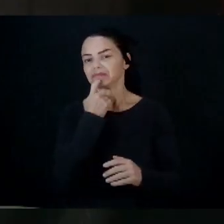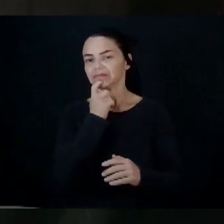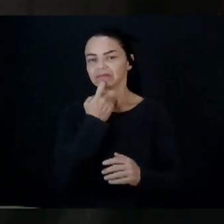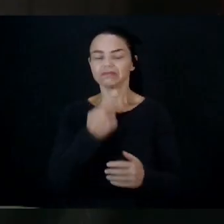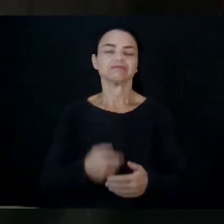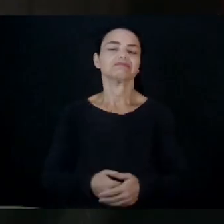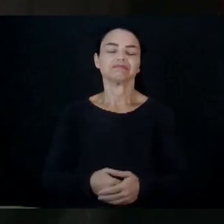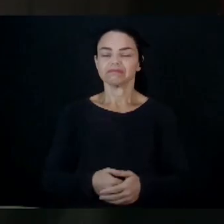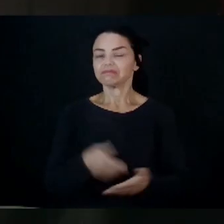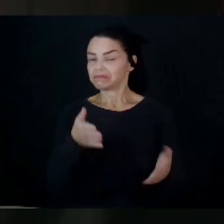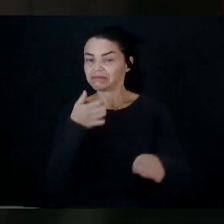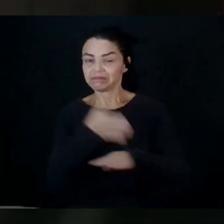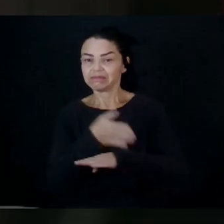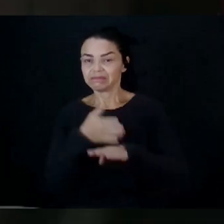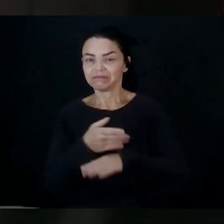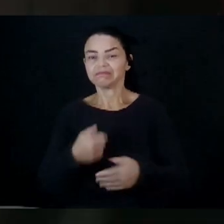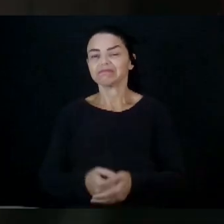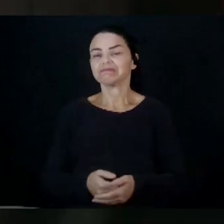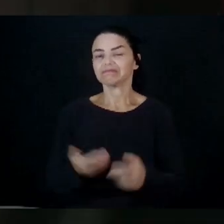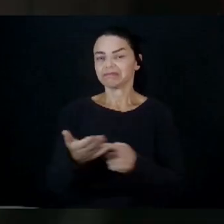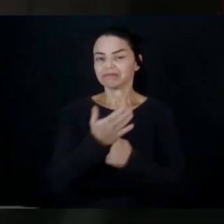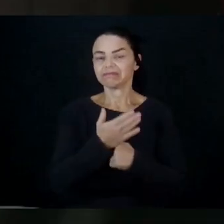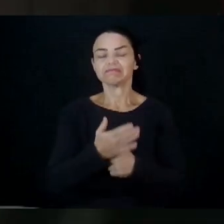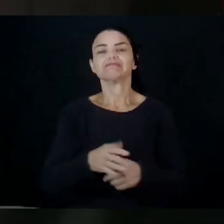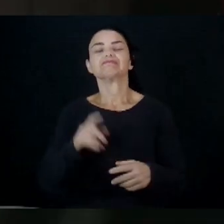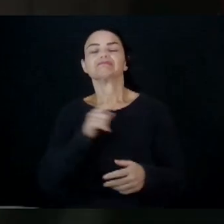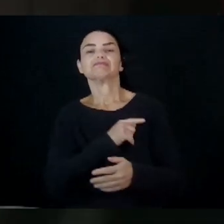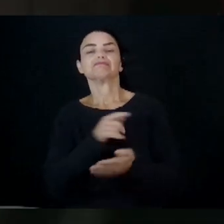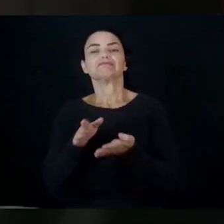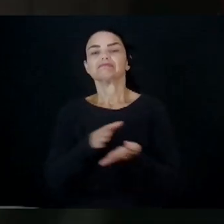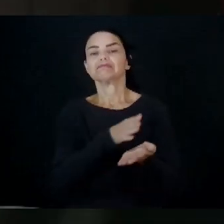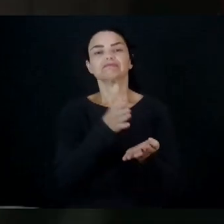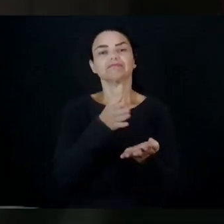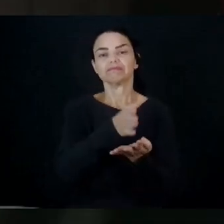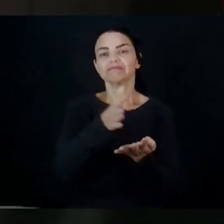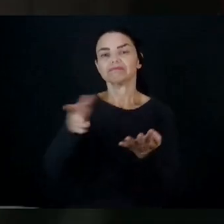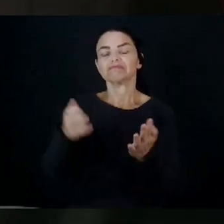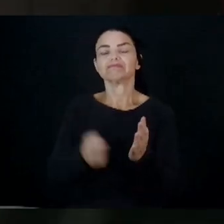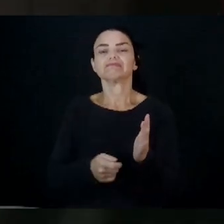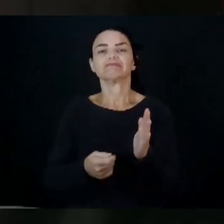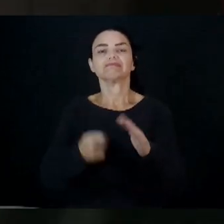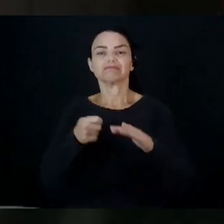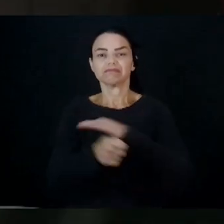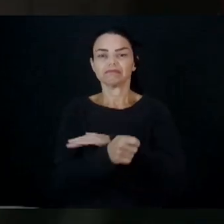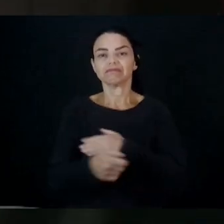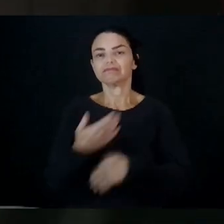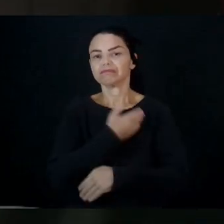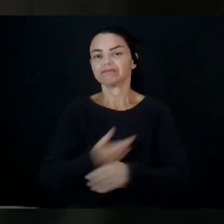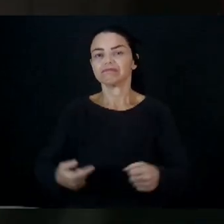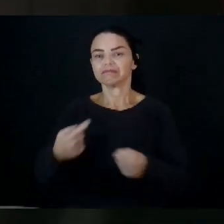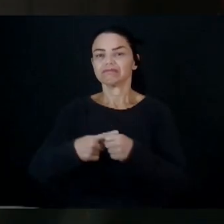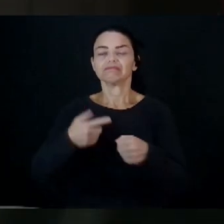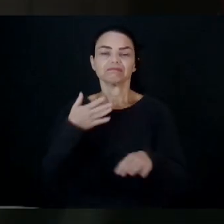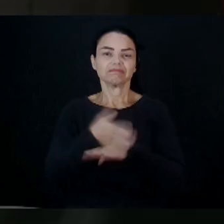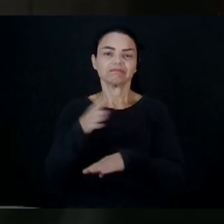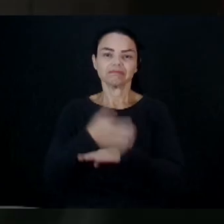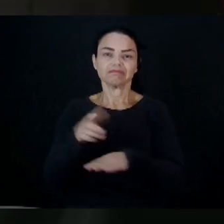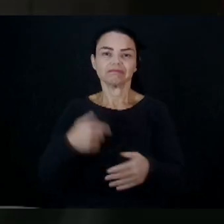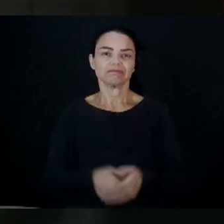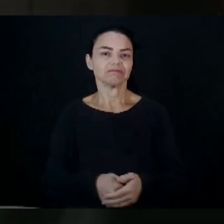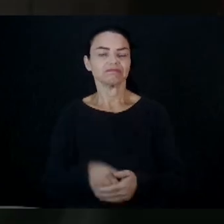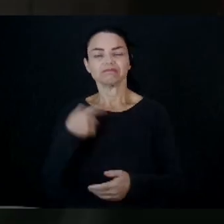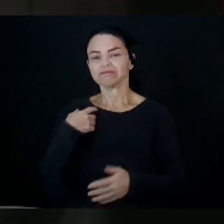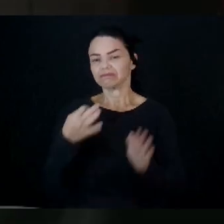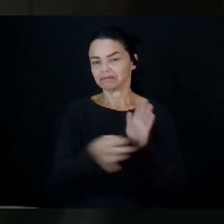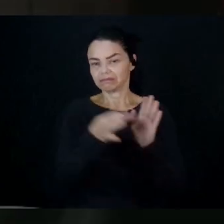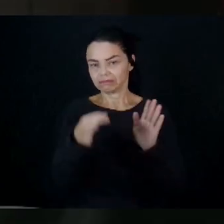sua participação vai ajudar a definir os rumos dos investimentos públicos da cidade. Por isso, participe, a sua opinião, a